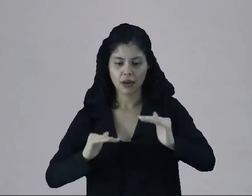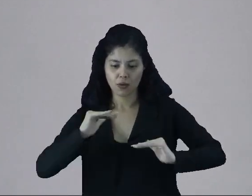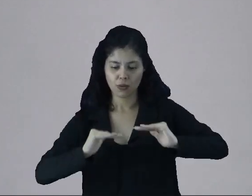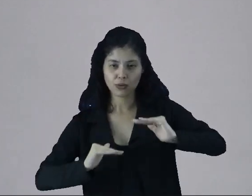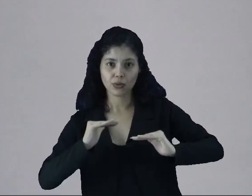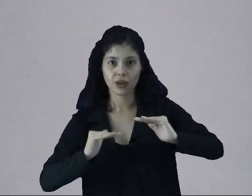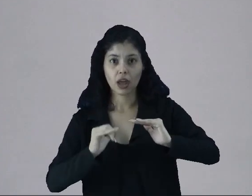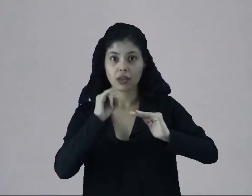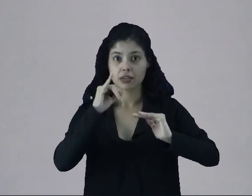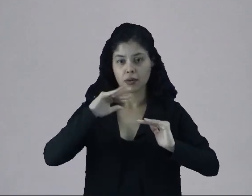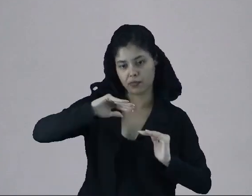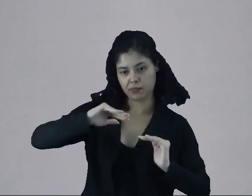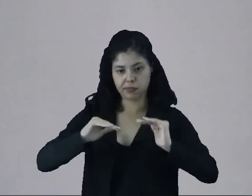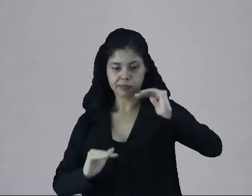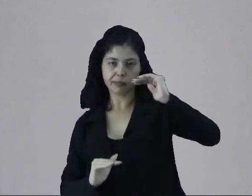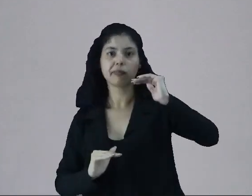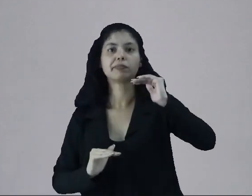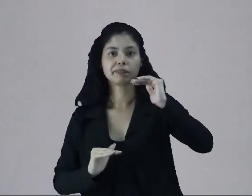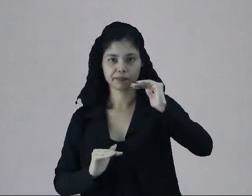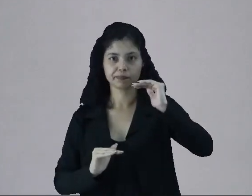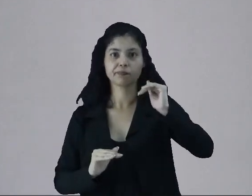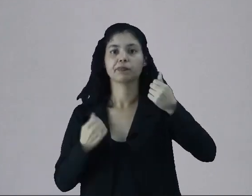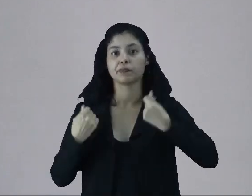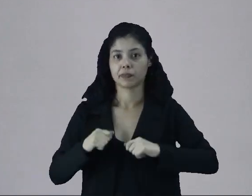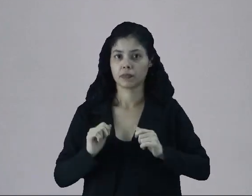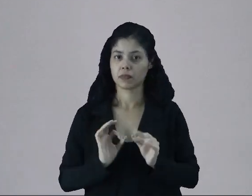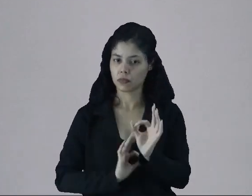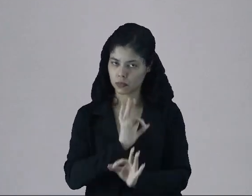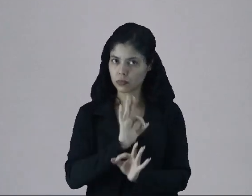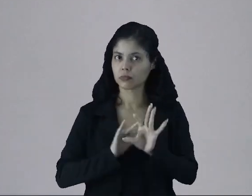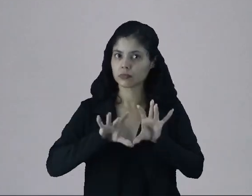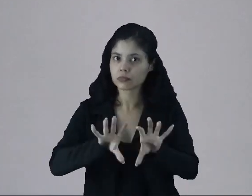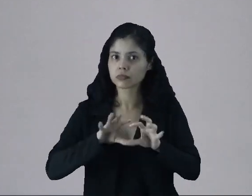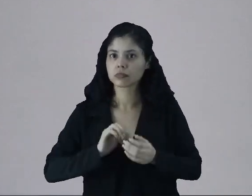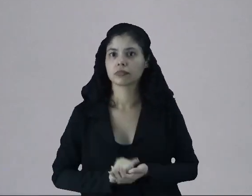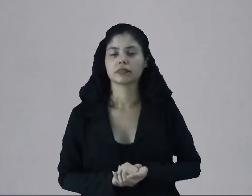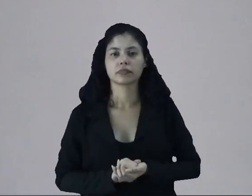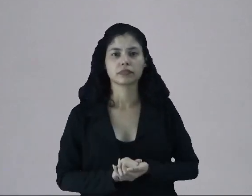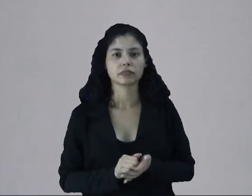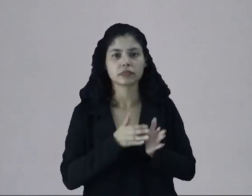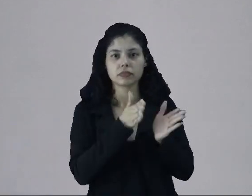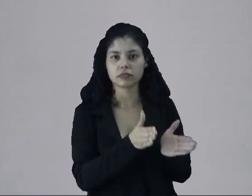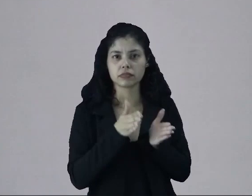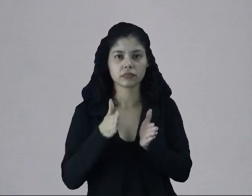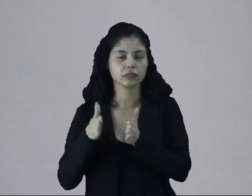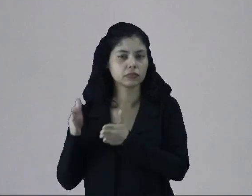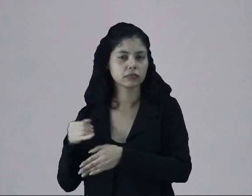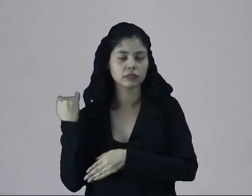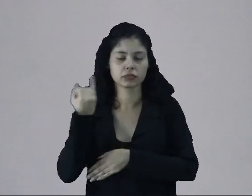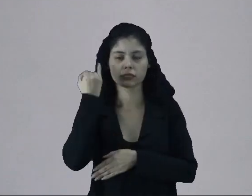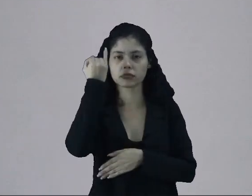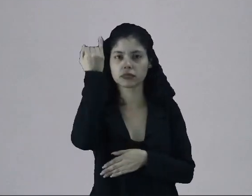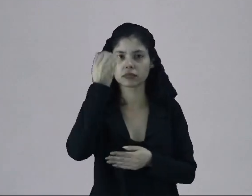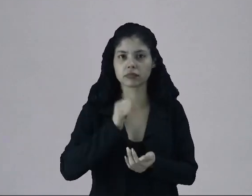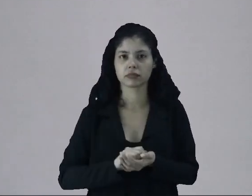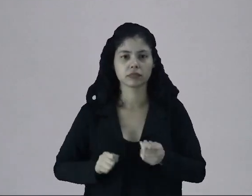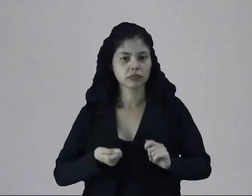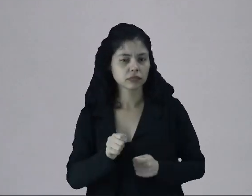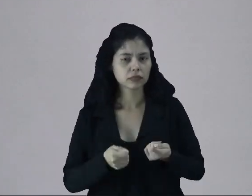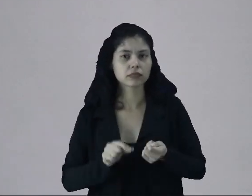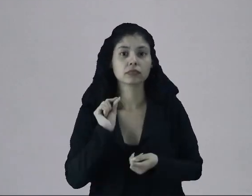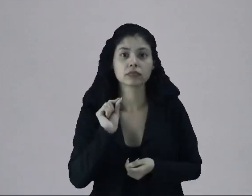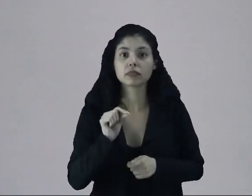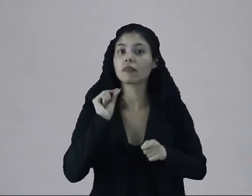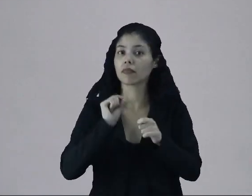estiver descompensado, você precisa regular isso. As partes, né, os principais meios de regular são você